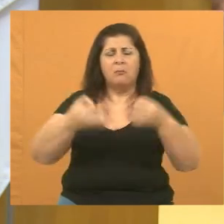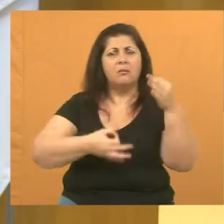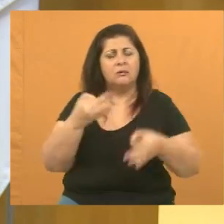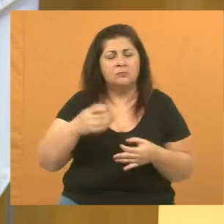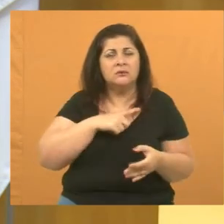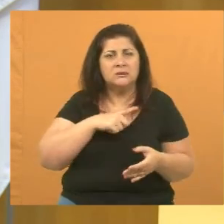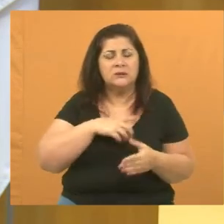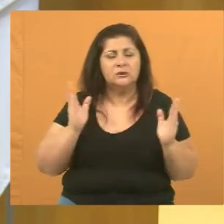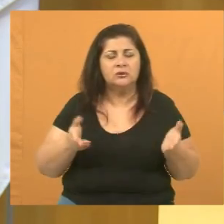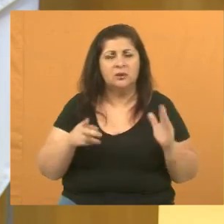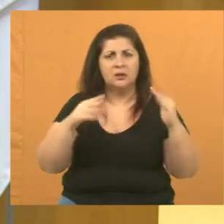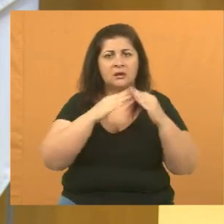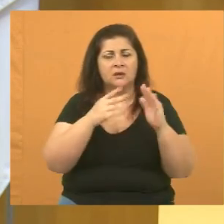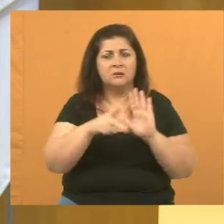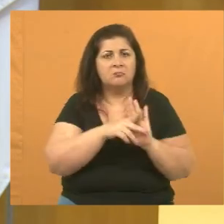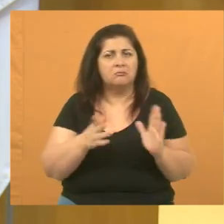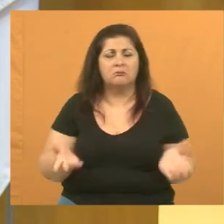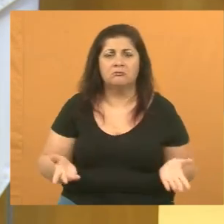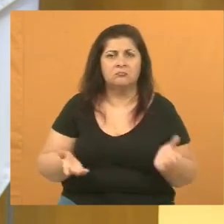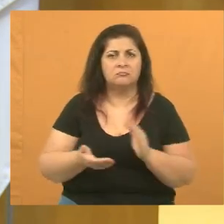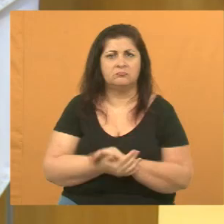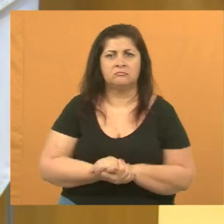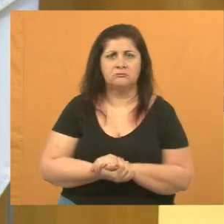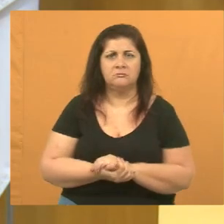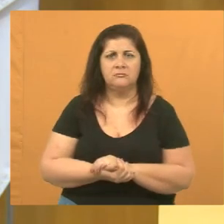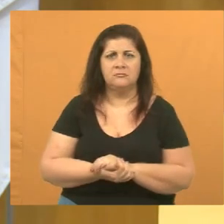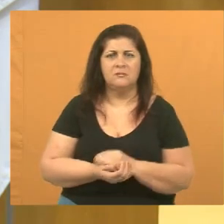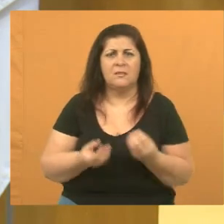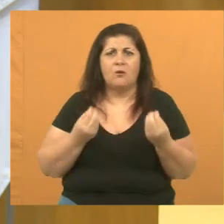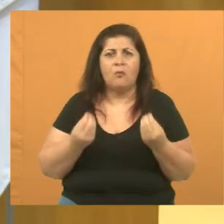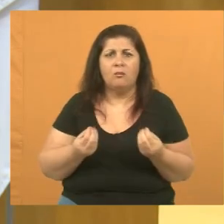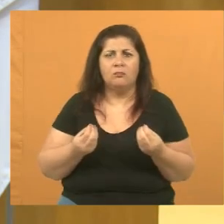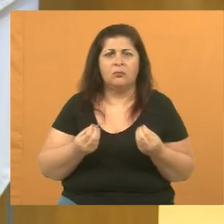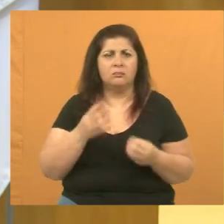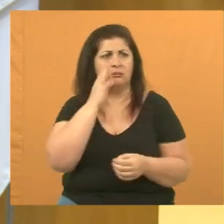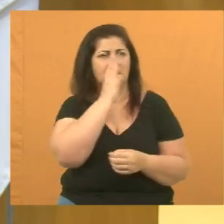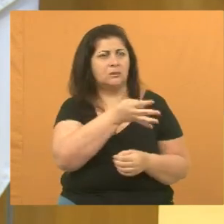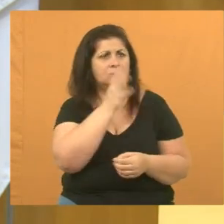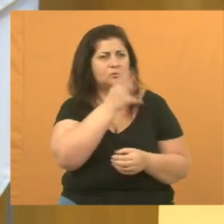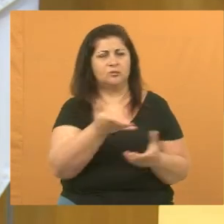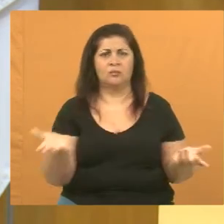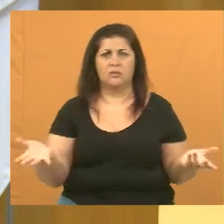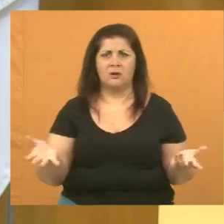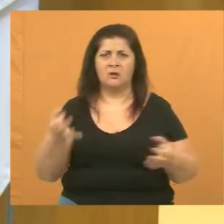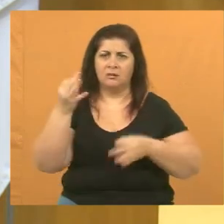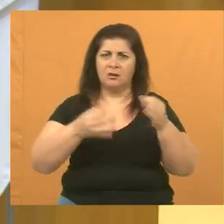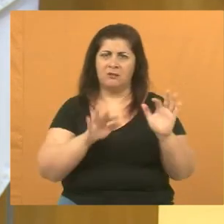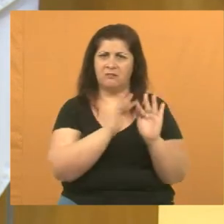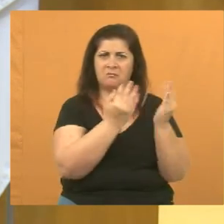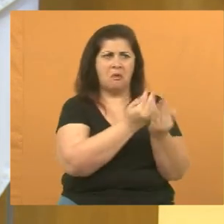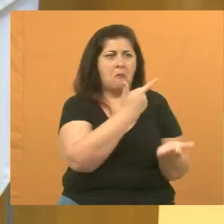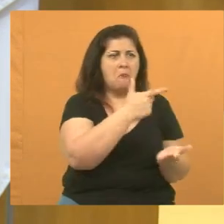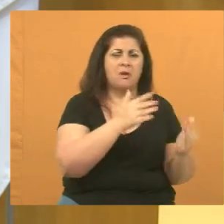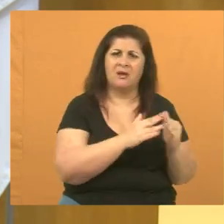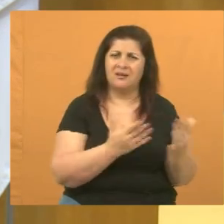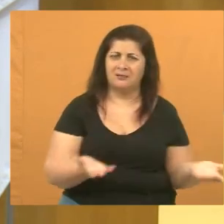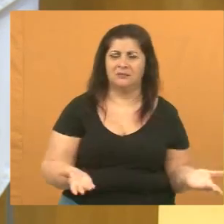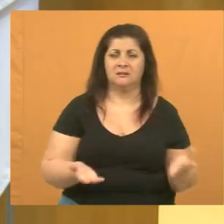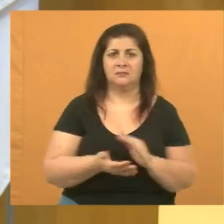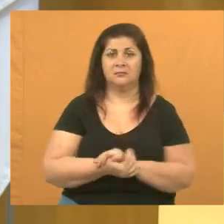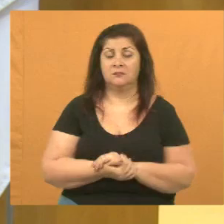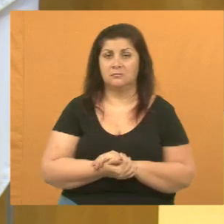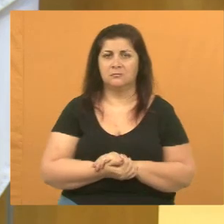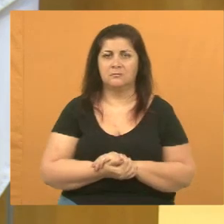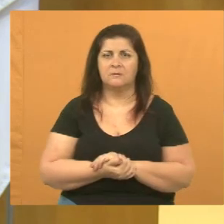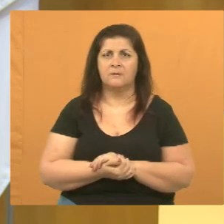auxílio, tem a sua casa na própria cidade, e que julga essas famílias que não têm aonde morar. Eu acho que aí é